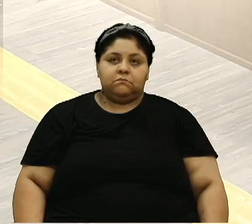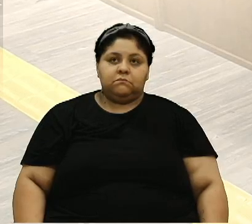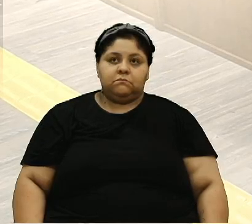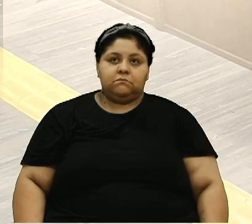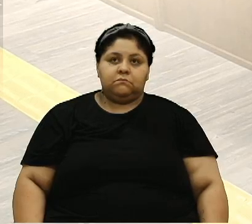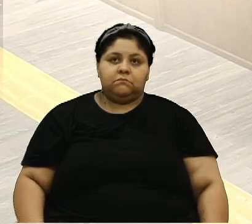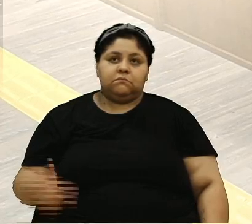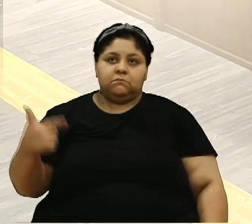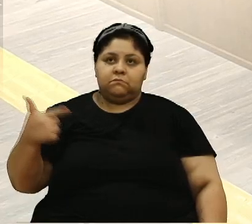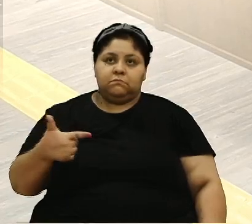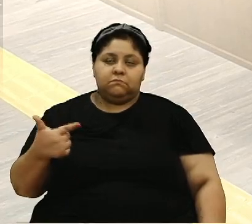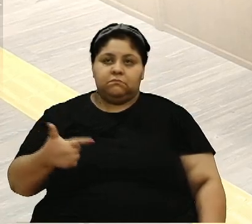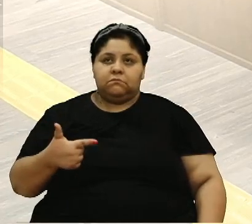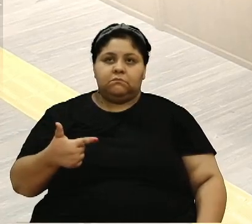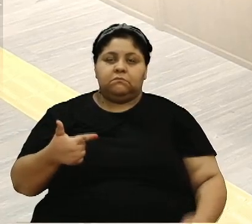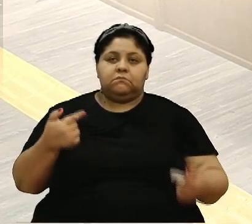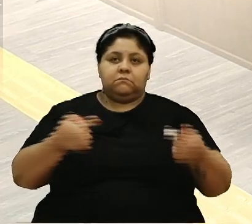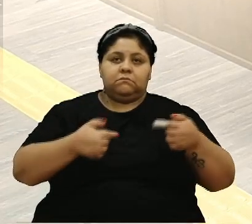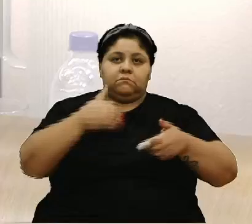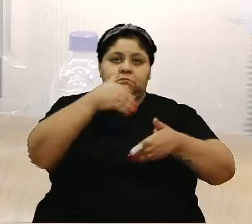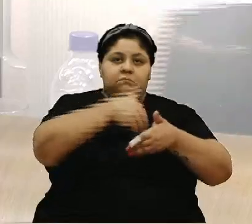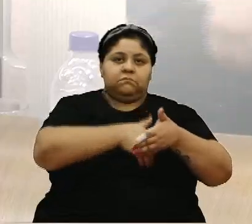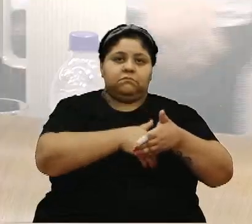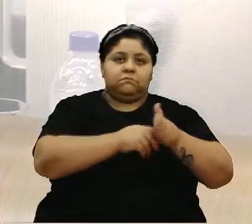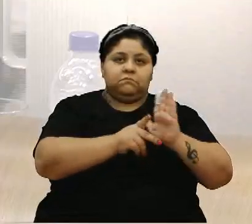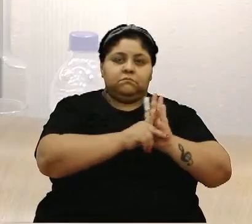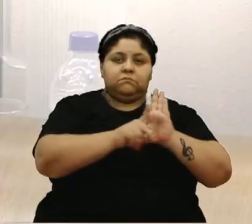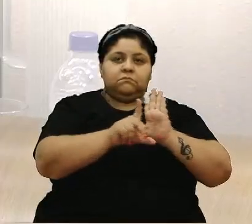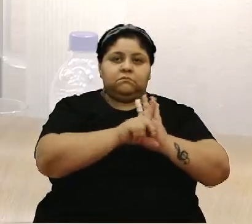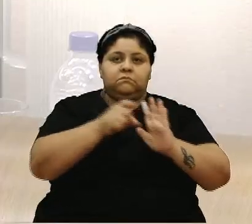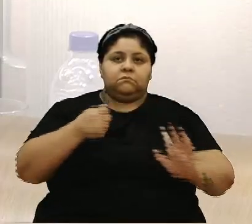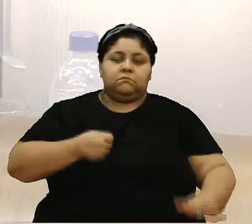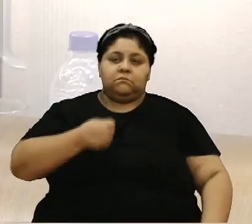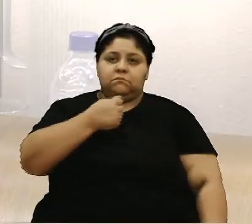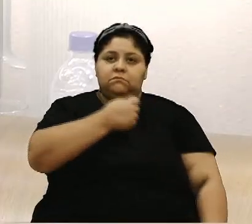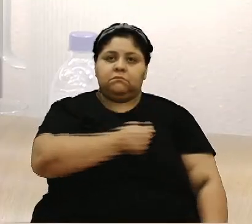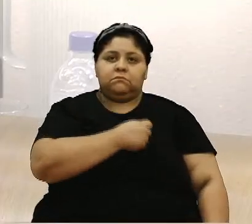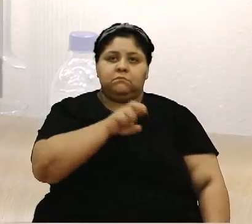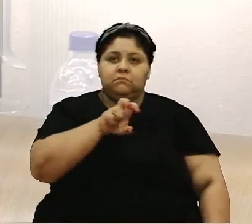Em segunda discussão e votação, projeto de lei número